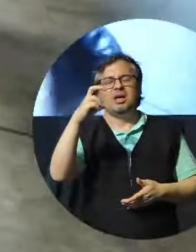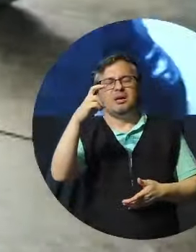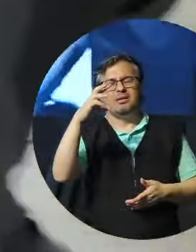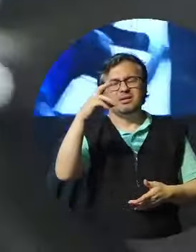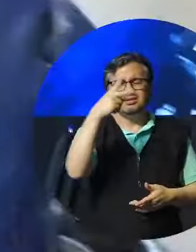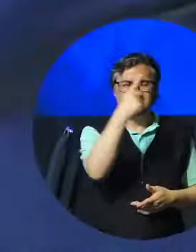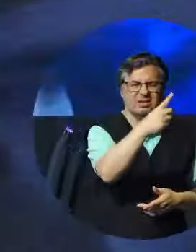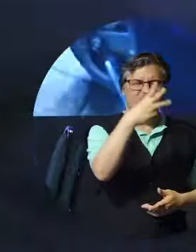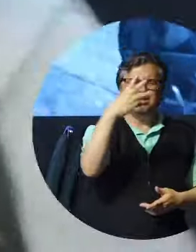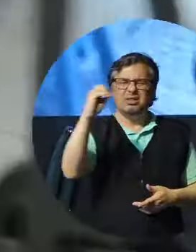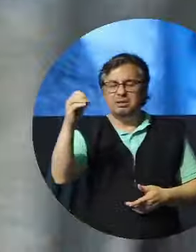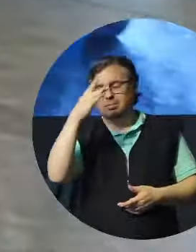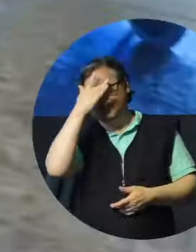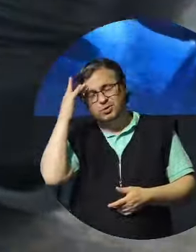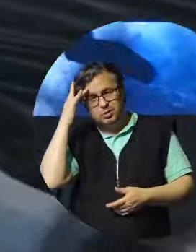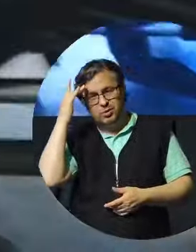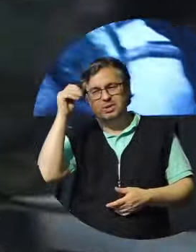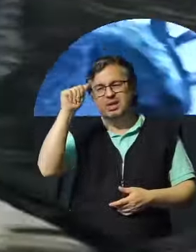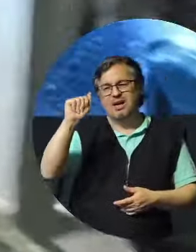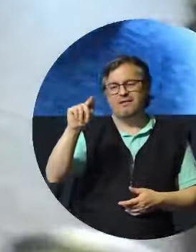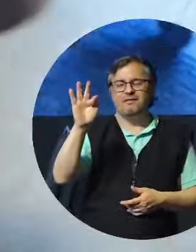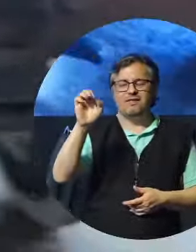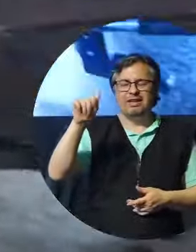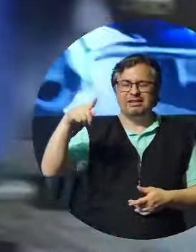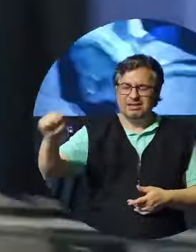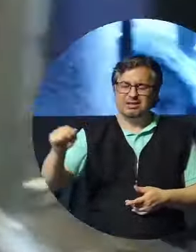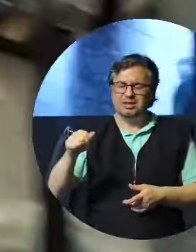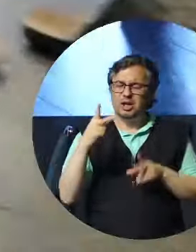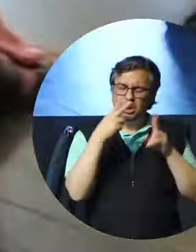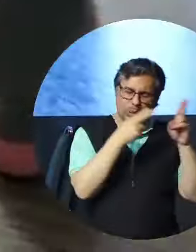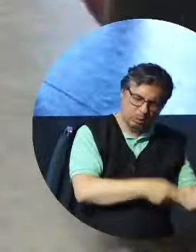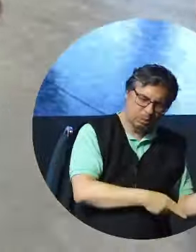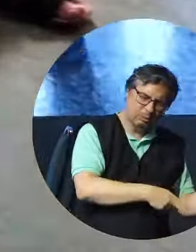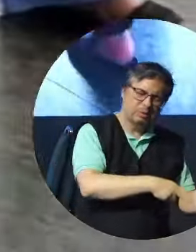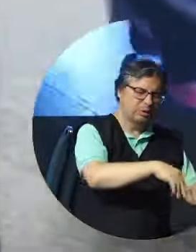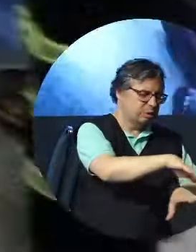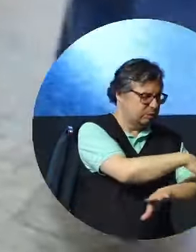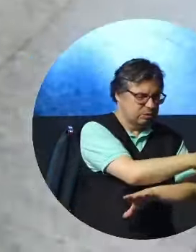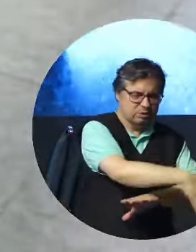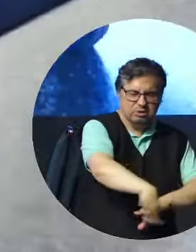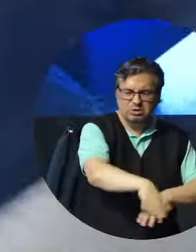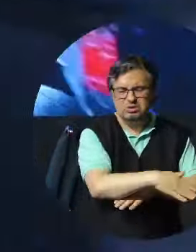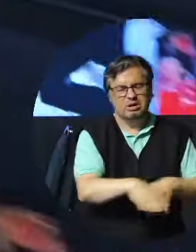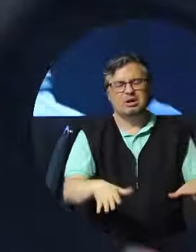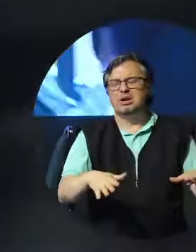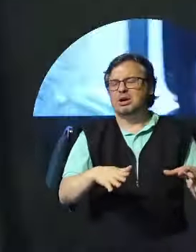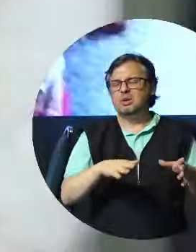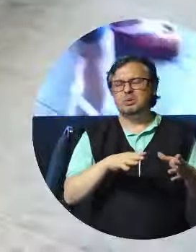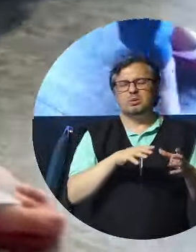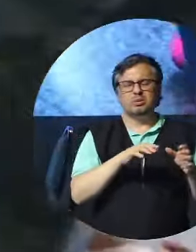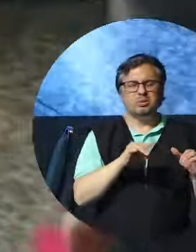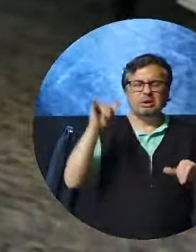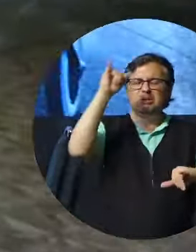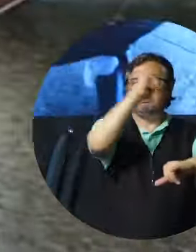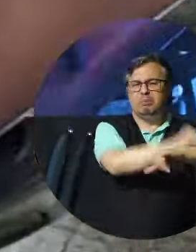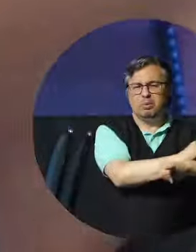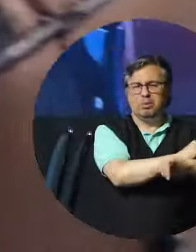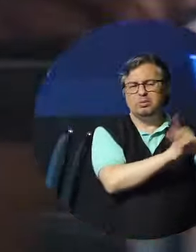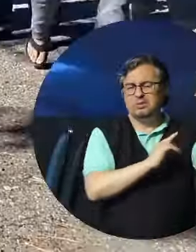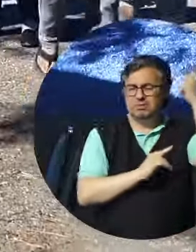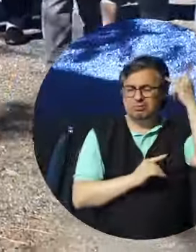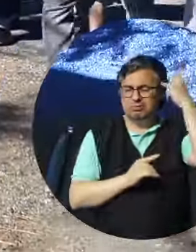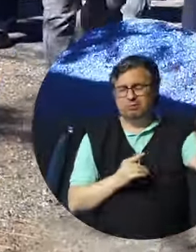hoje, dormindo no chão do aeroporto. Ainda há muito o que fazer. Mas juntos